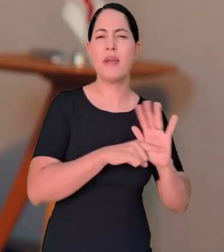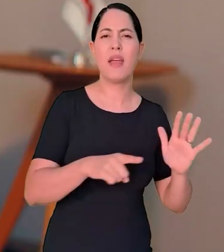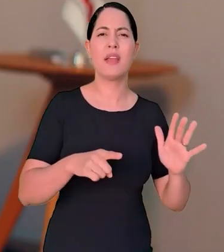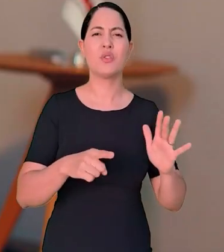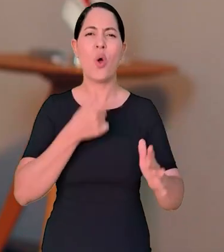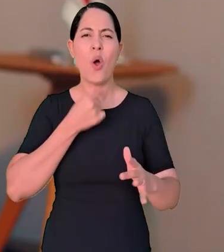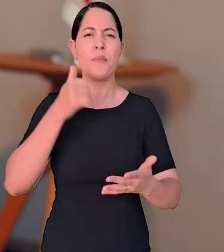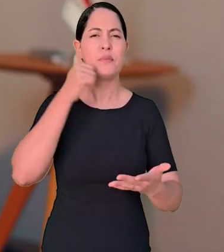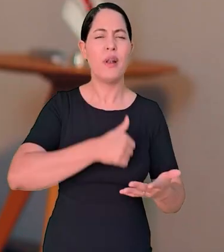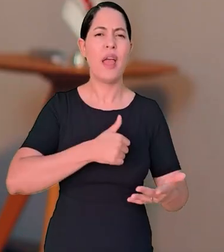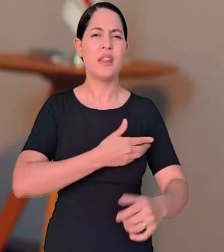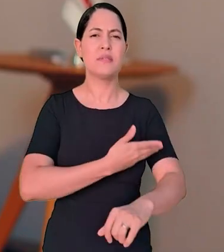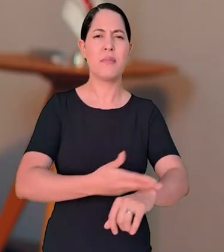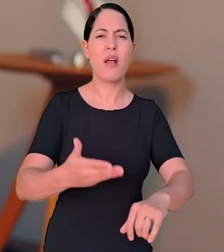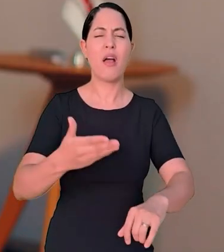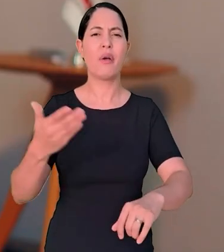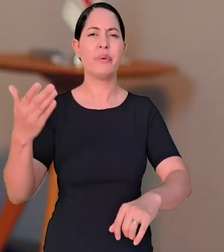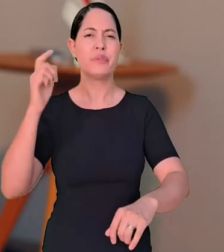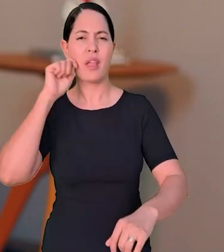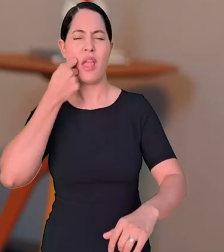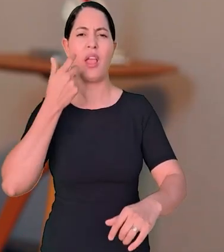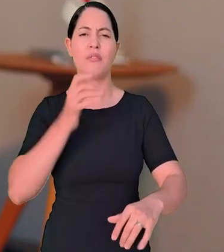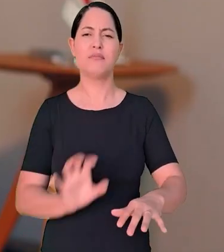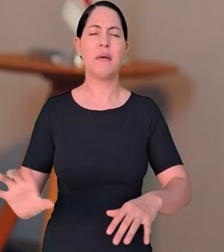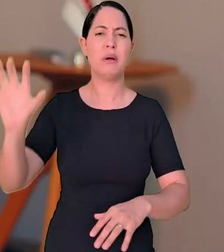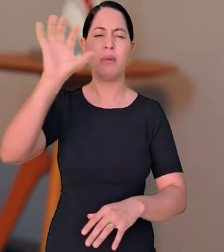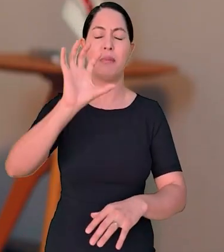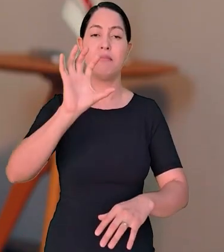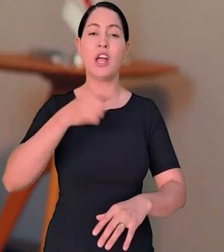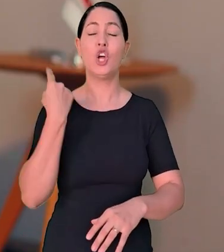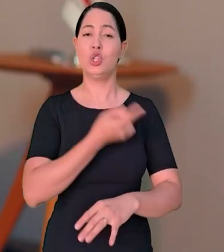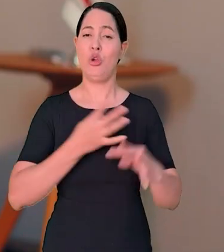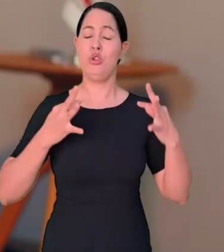negros, de seccionais, das subseções, todos eles têm que realmente a cada dia se